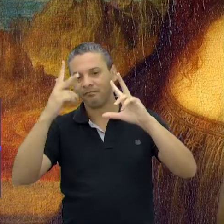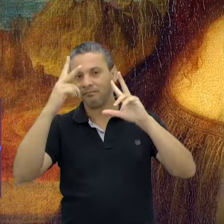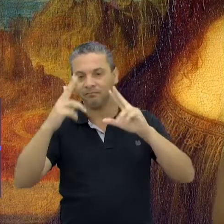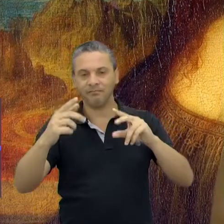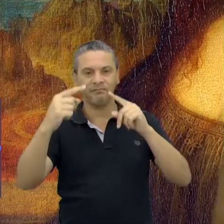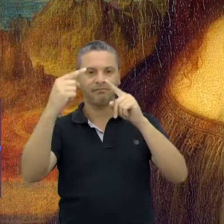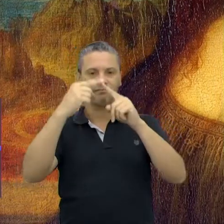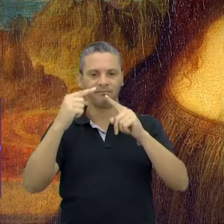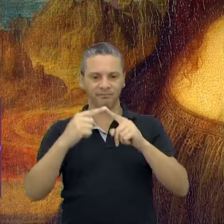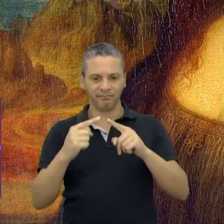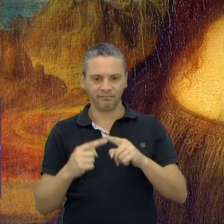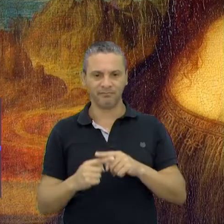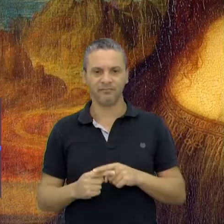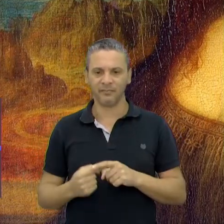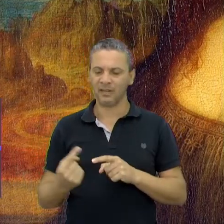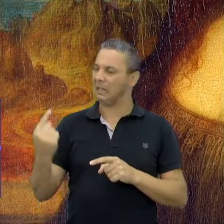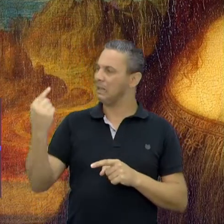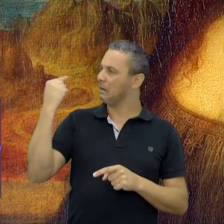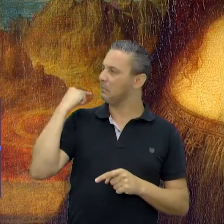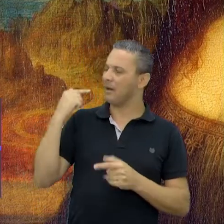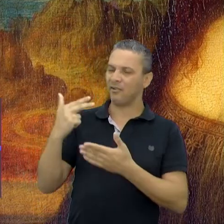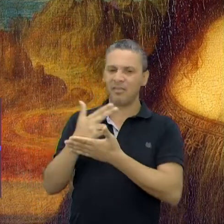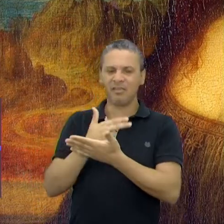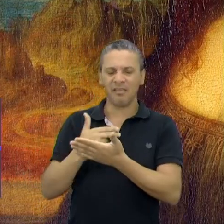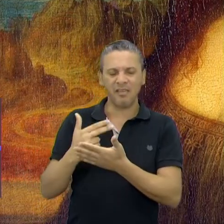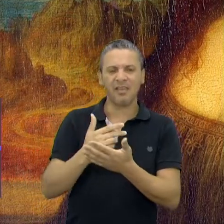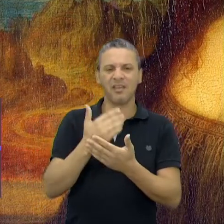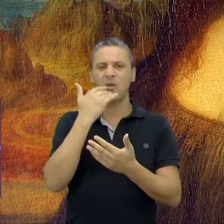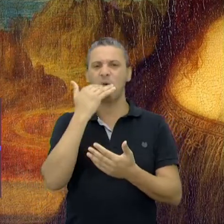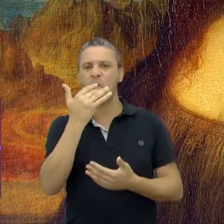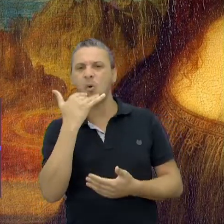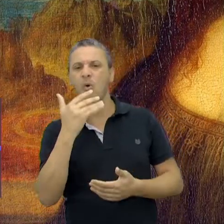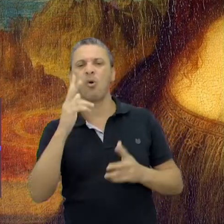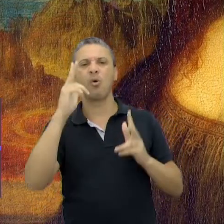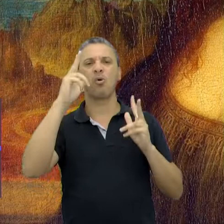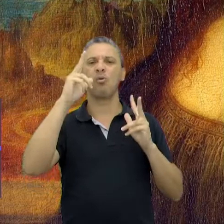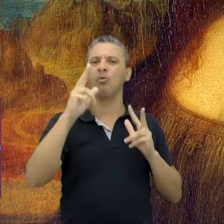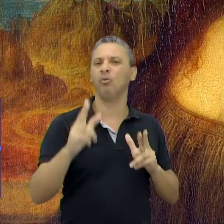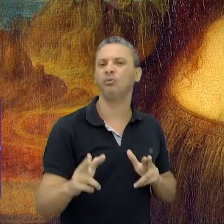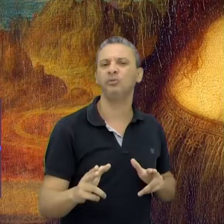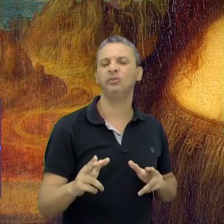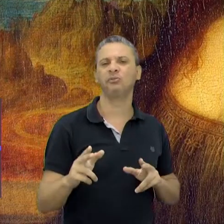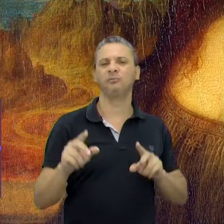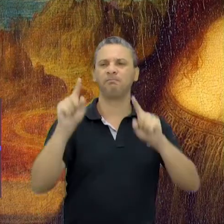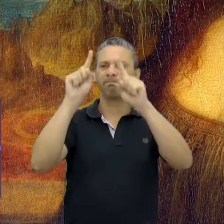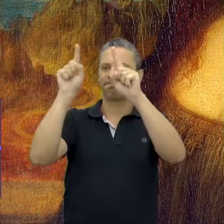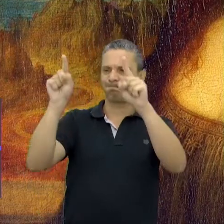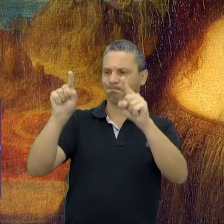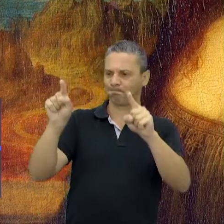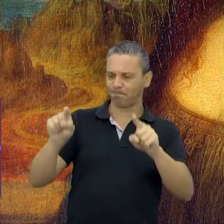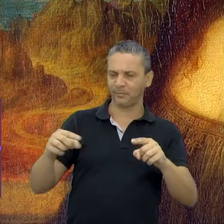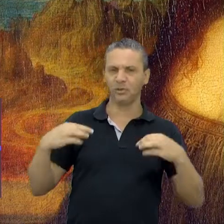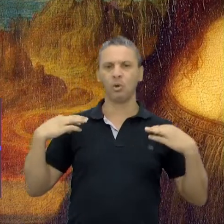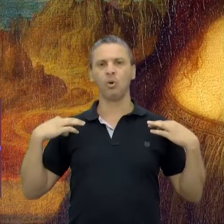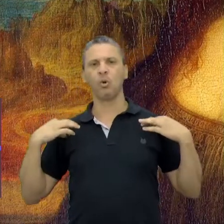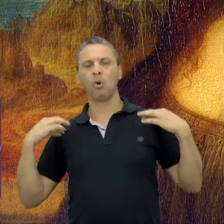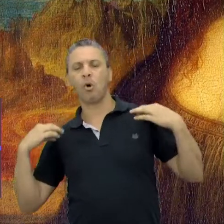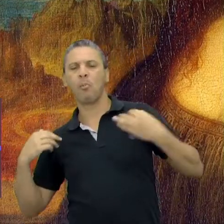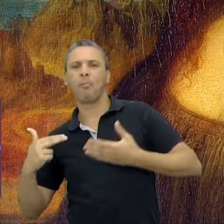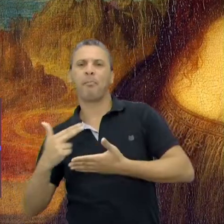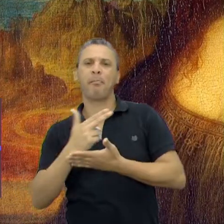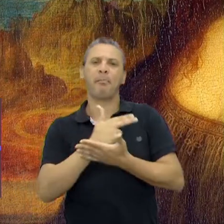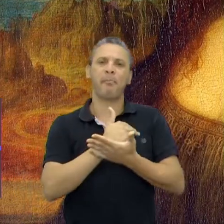obra. Então, a gente tem o mesmo fundo, a mesma paleta de cores, o mesmo layout, figurino,